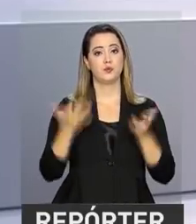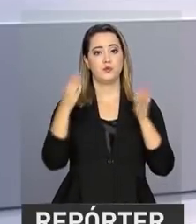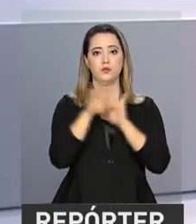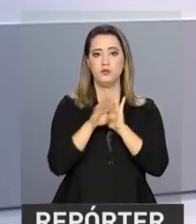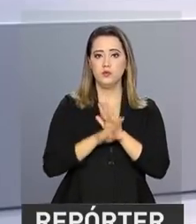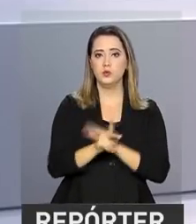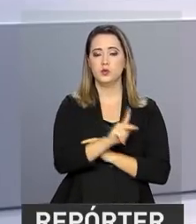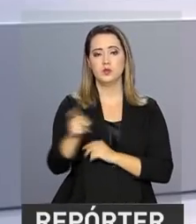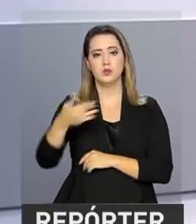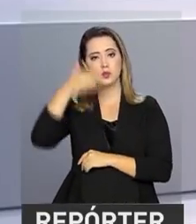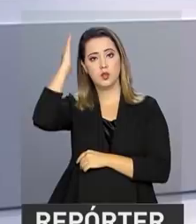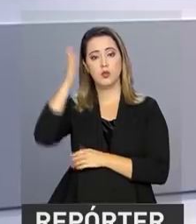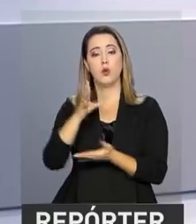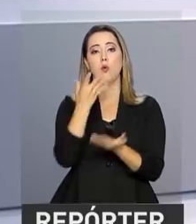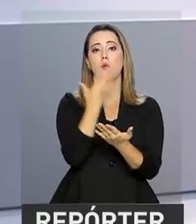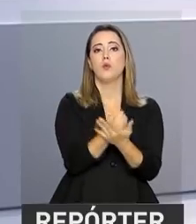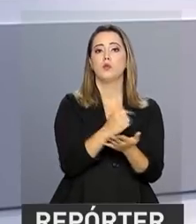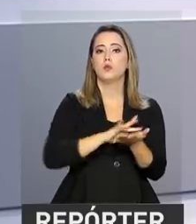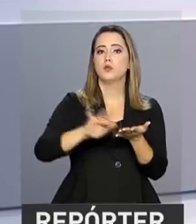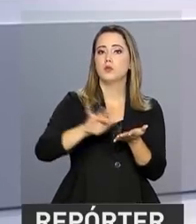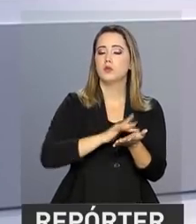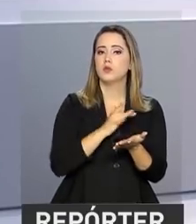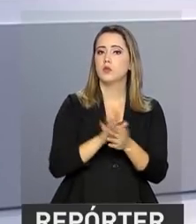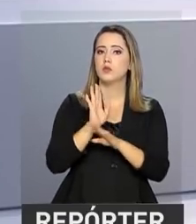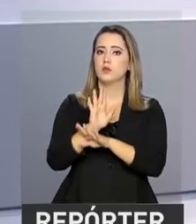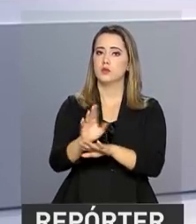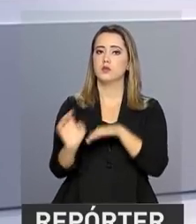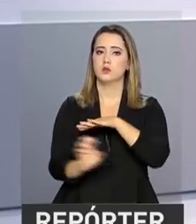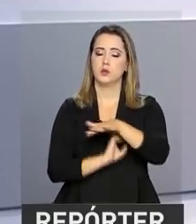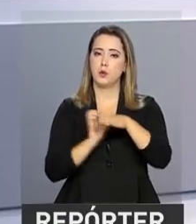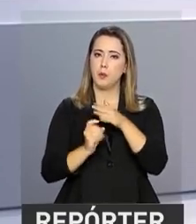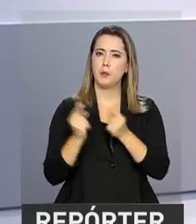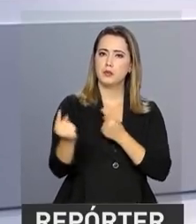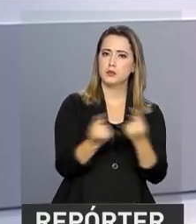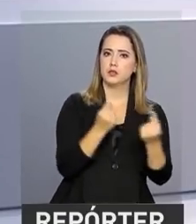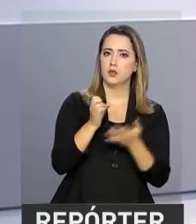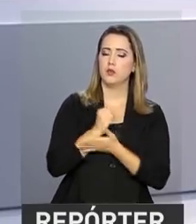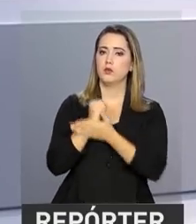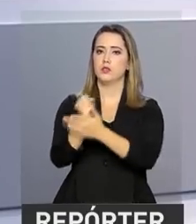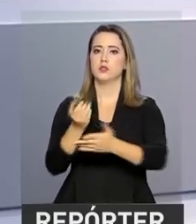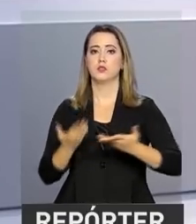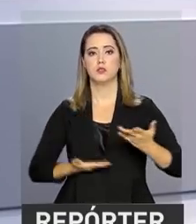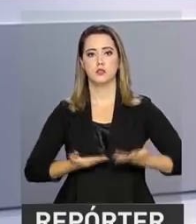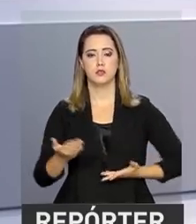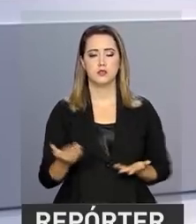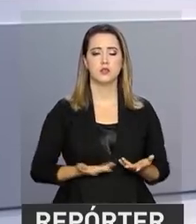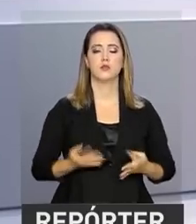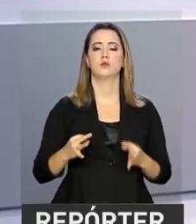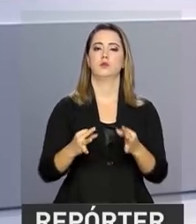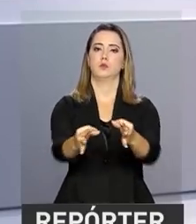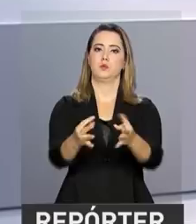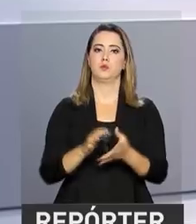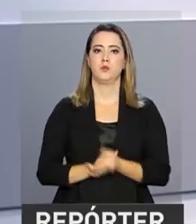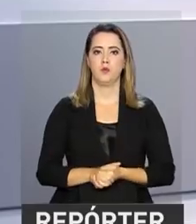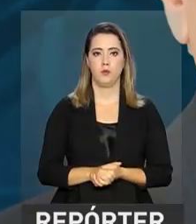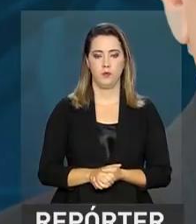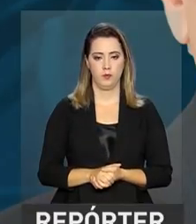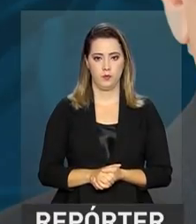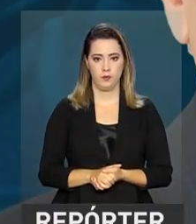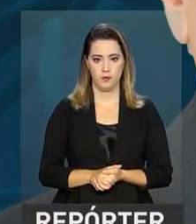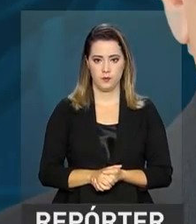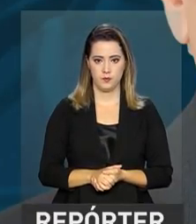presidente anunciou um aplicativo que vai auxiliar micro empreendedores individuais mais a oferecer serviços usando a tecnologia